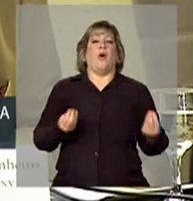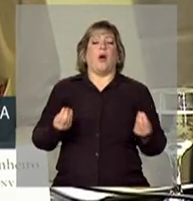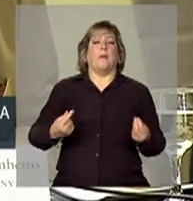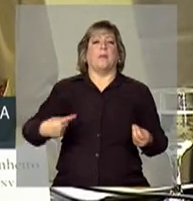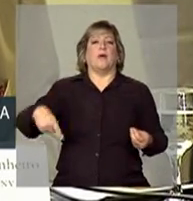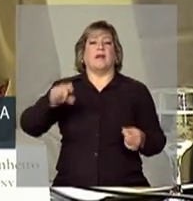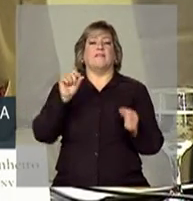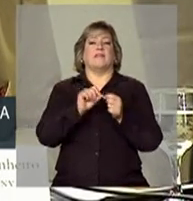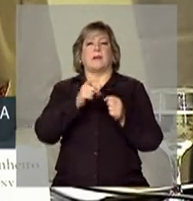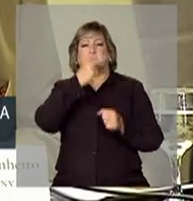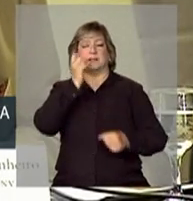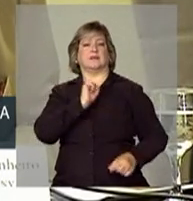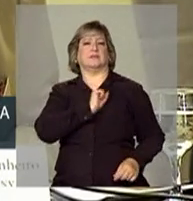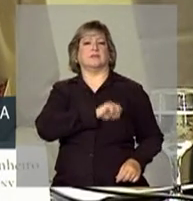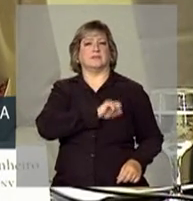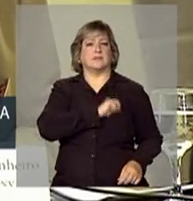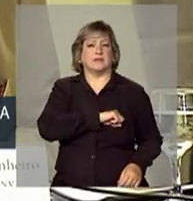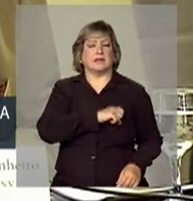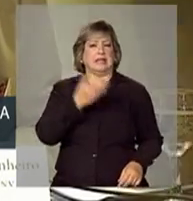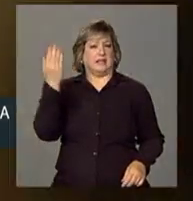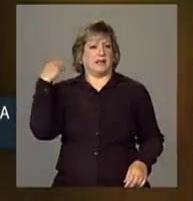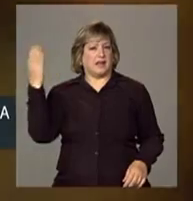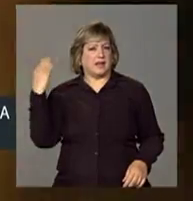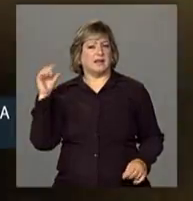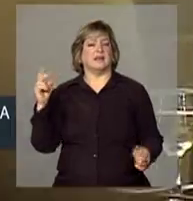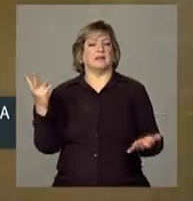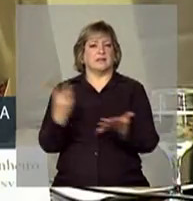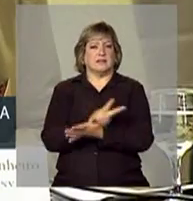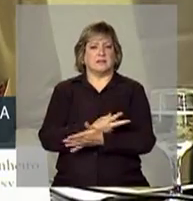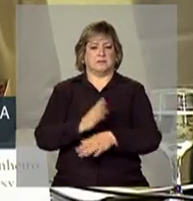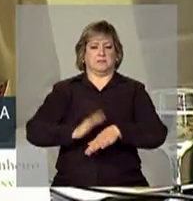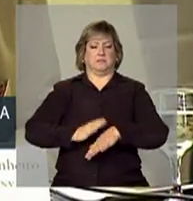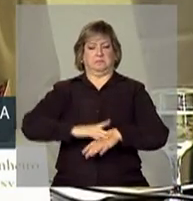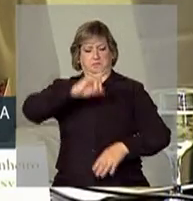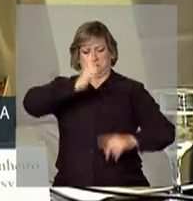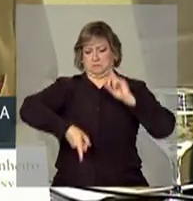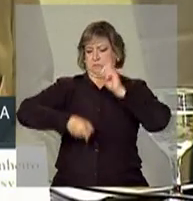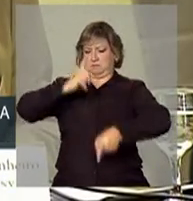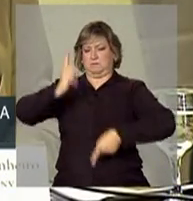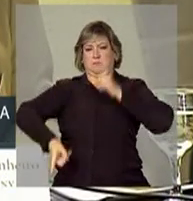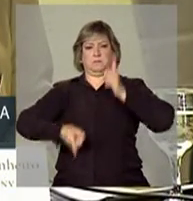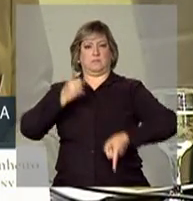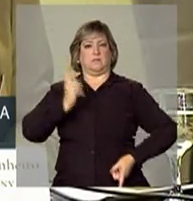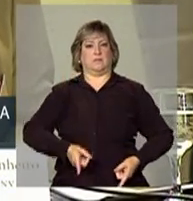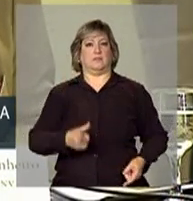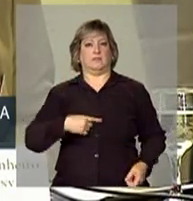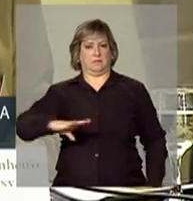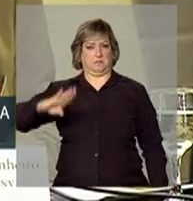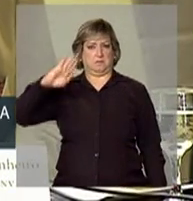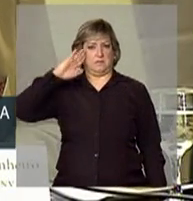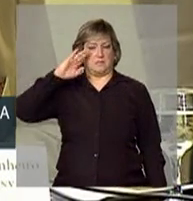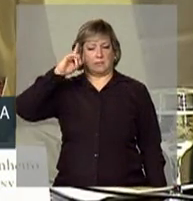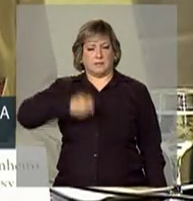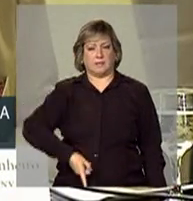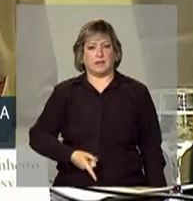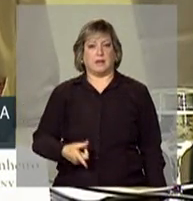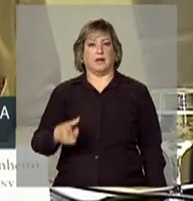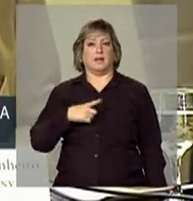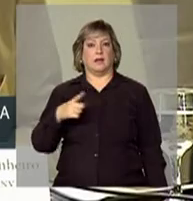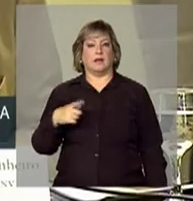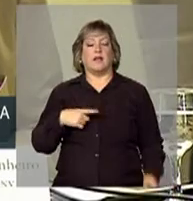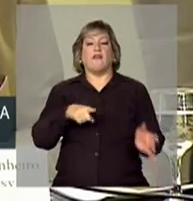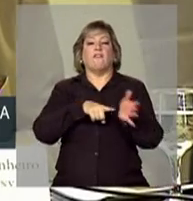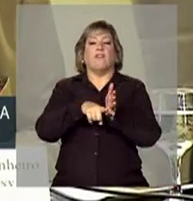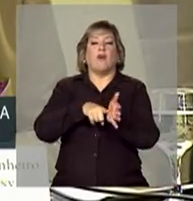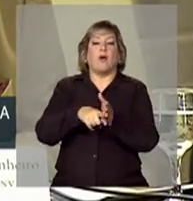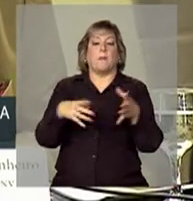cometidos por perversos que atuavam por conta própria sob um regime rigorosamente militar, com todos os poderes e meios de